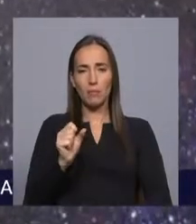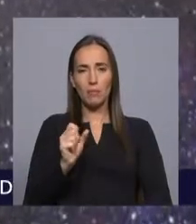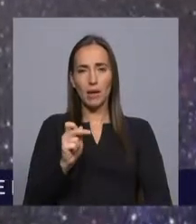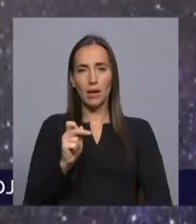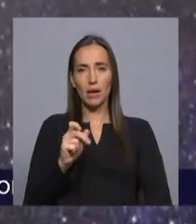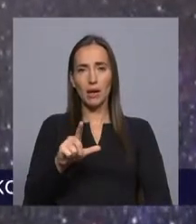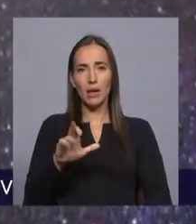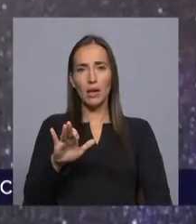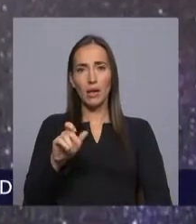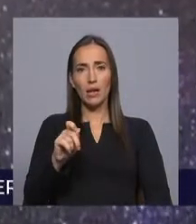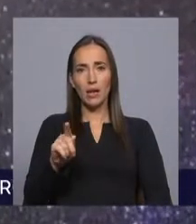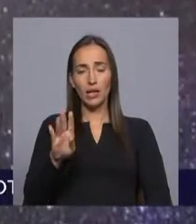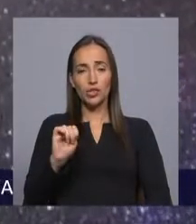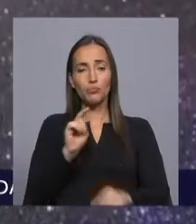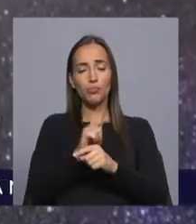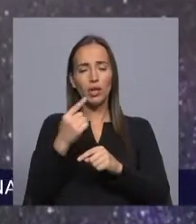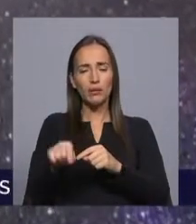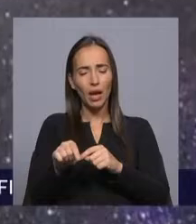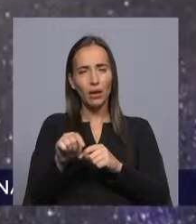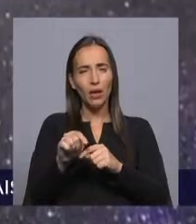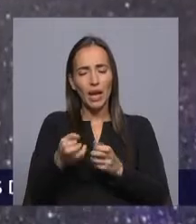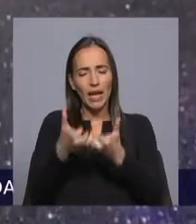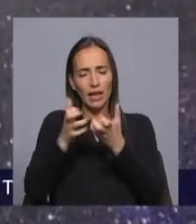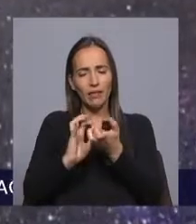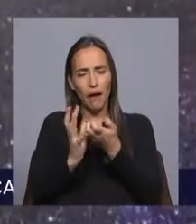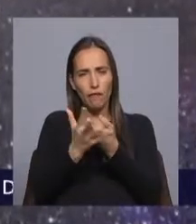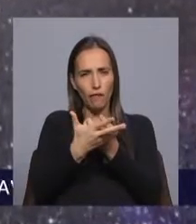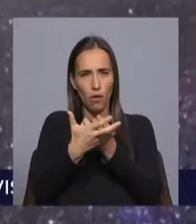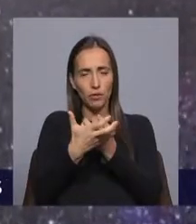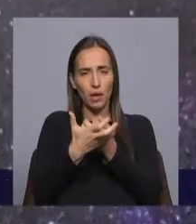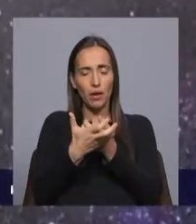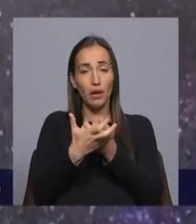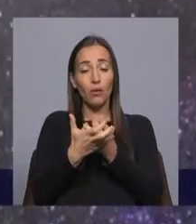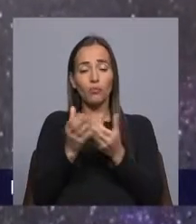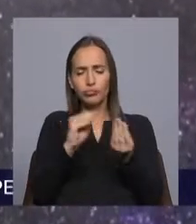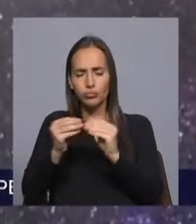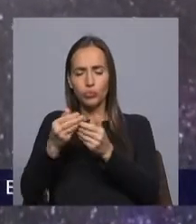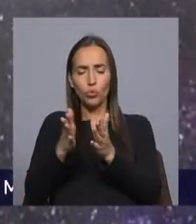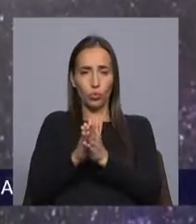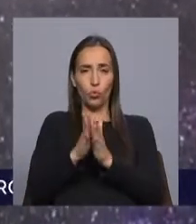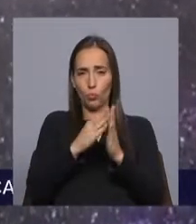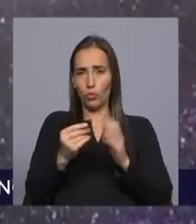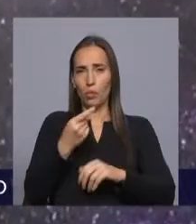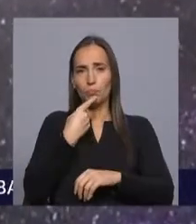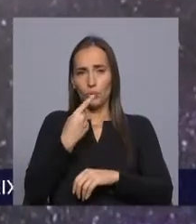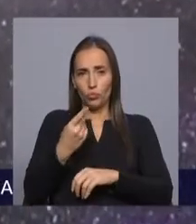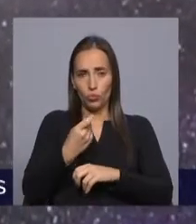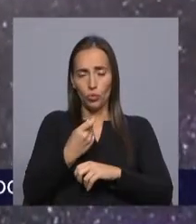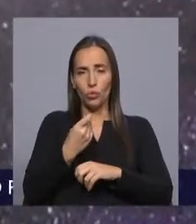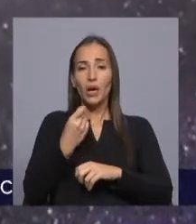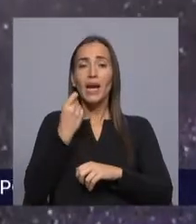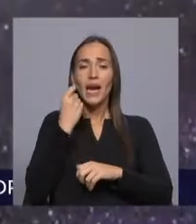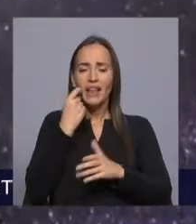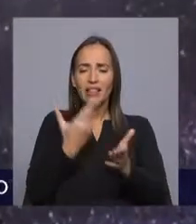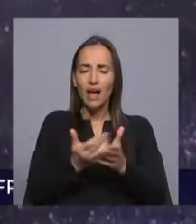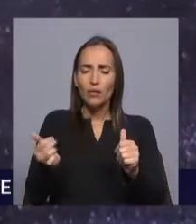quente a envolvê-la, quando meteram estes dados todos neste modelo, o modelo disse o seguinte: quem é que pode estar a desencadear esta maior